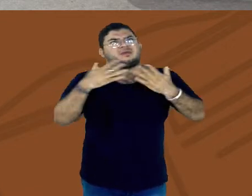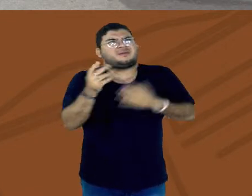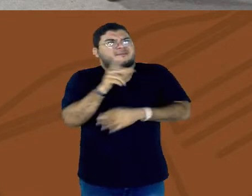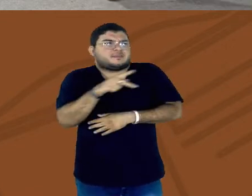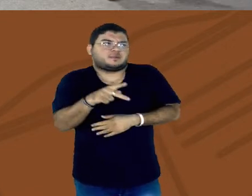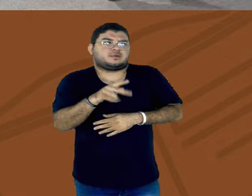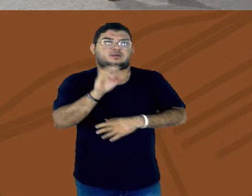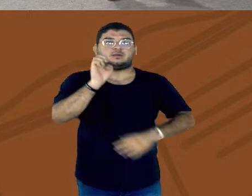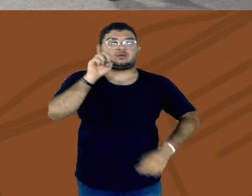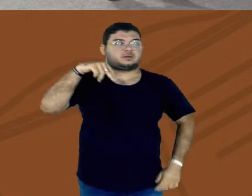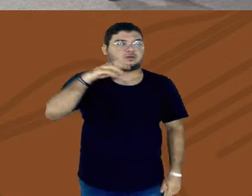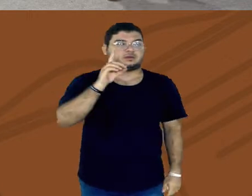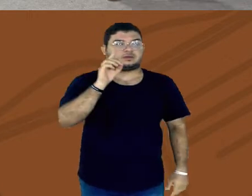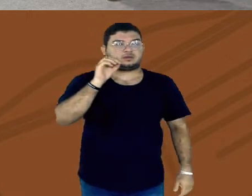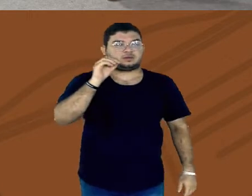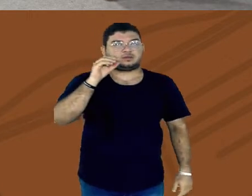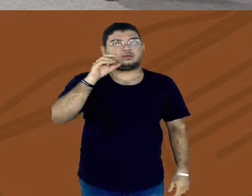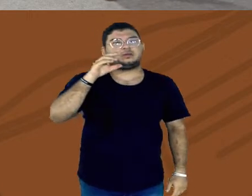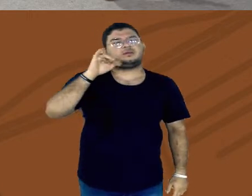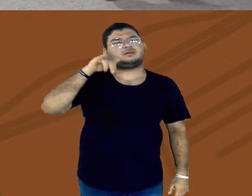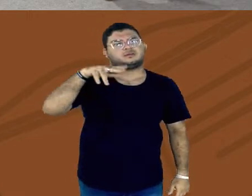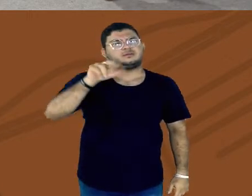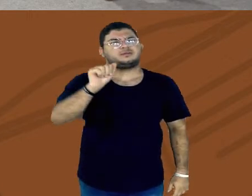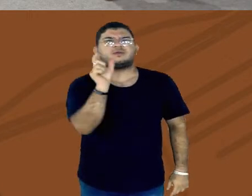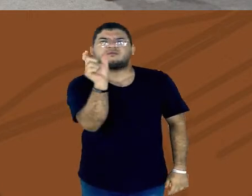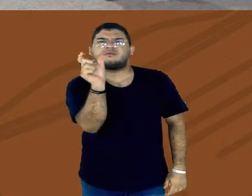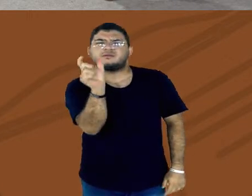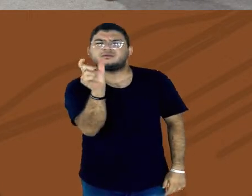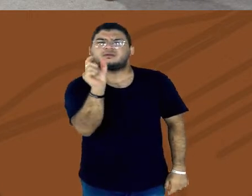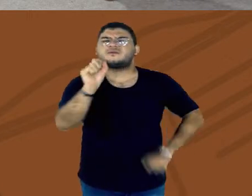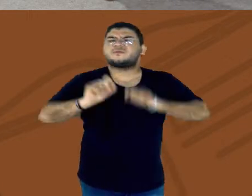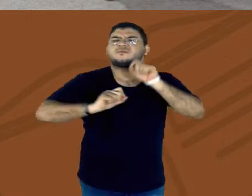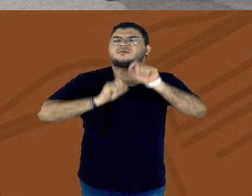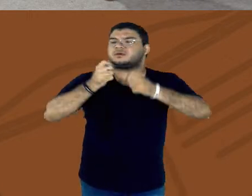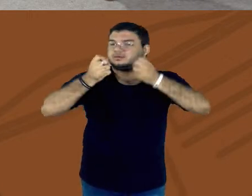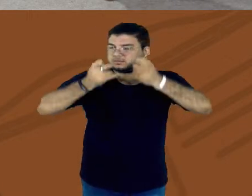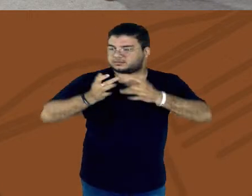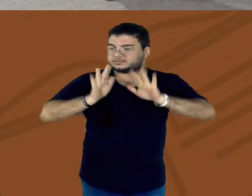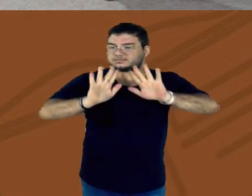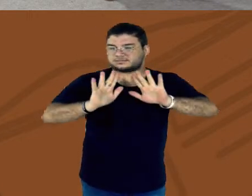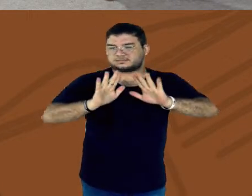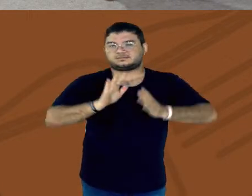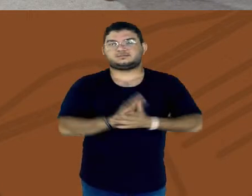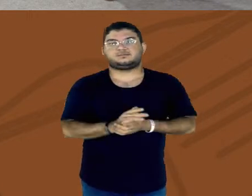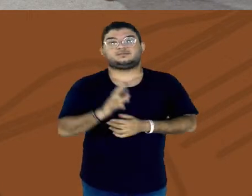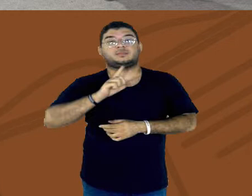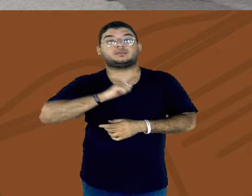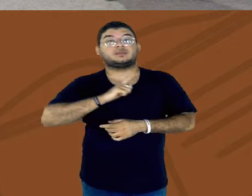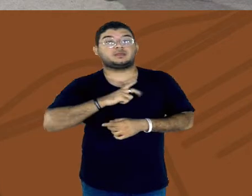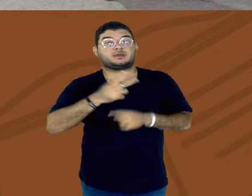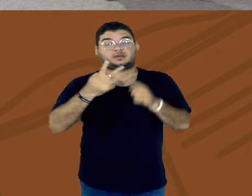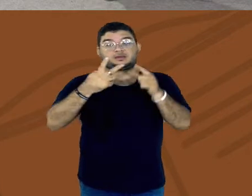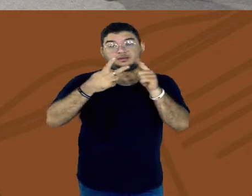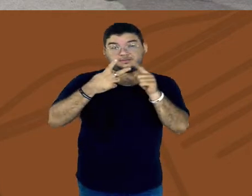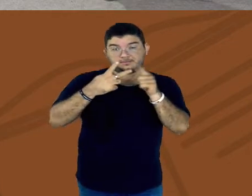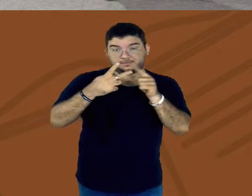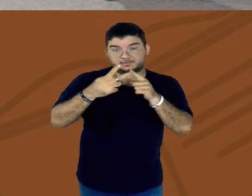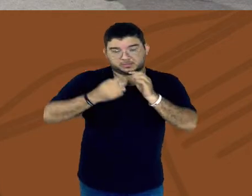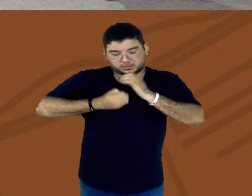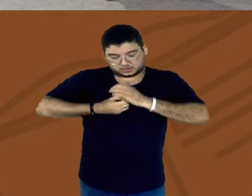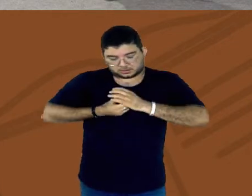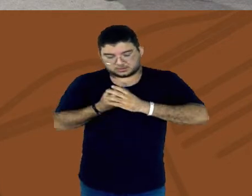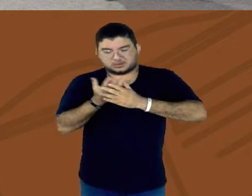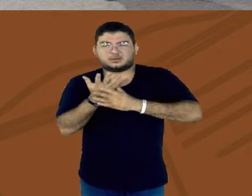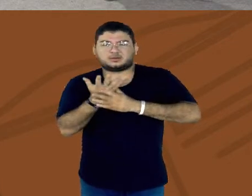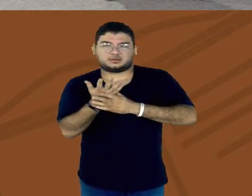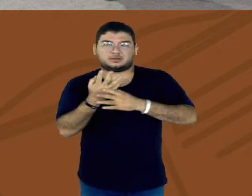pelo amor de Deus, professor. Que termo é esse? Endócrina. Eu vou explicar. Existem glândulas